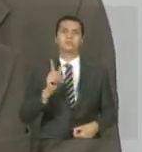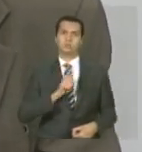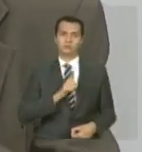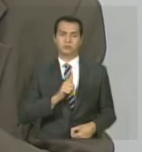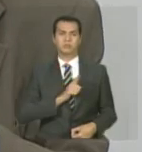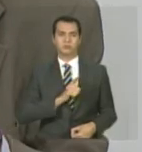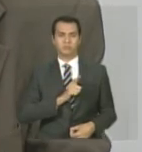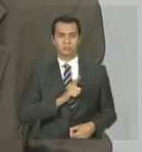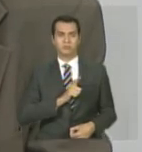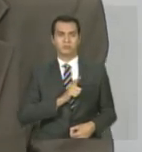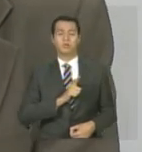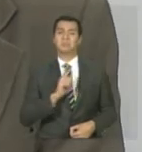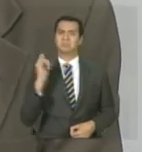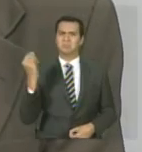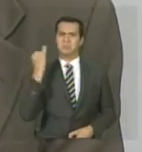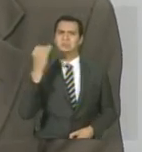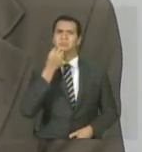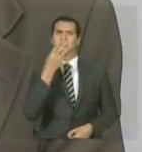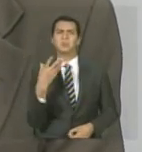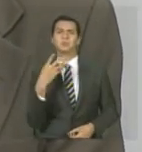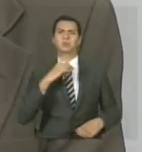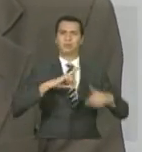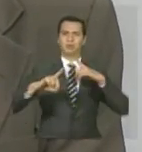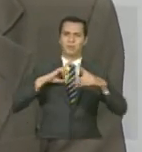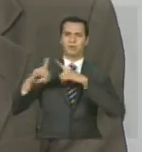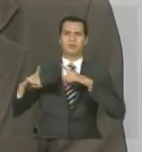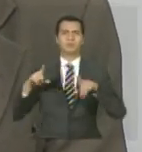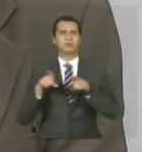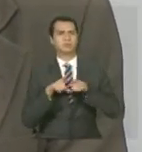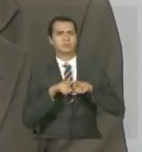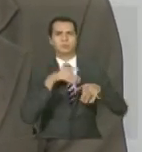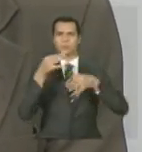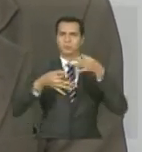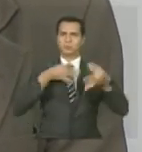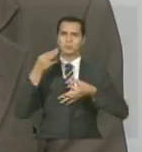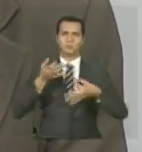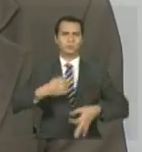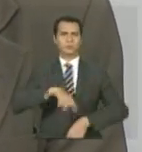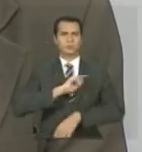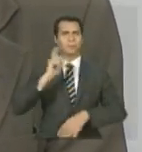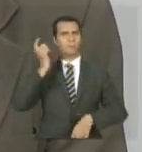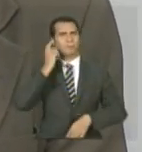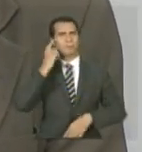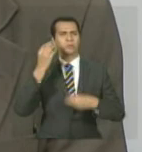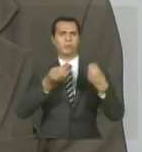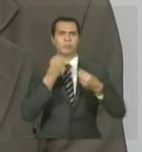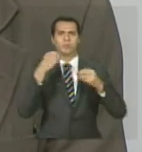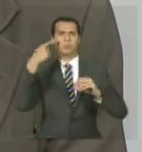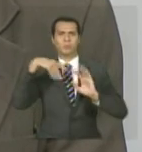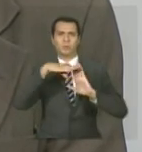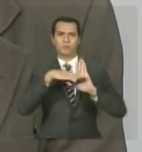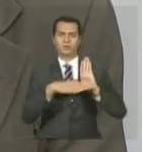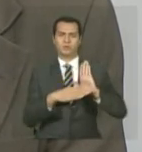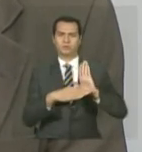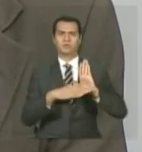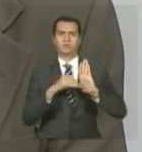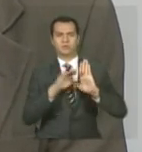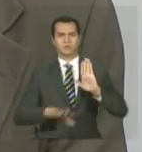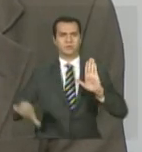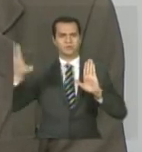do debate, do acúmulo e como é a nossa perspectiva dentro da Política Nacional de Segurança Alimentar